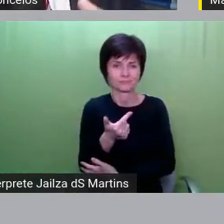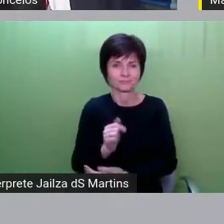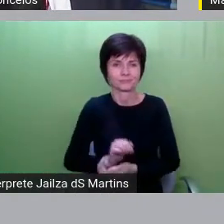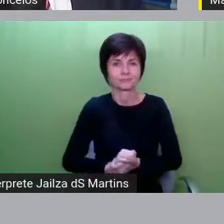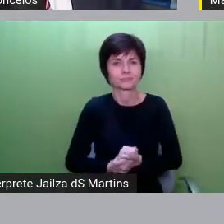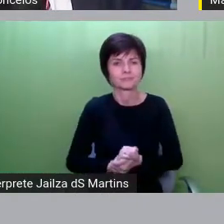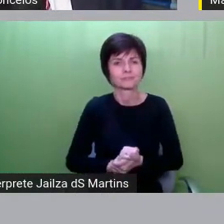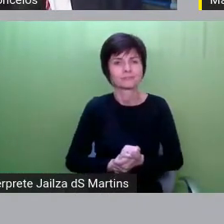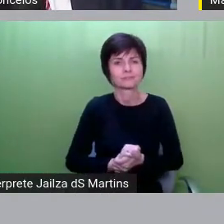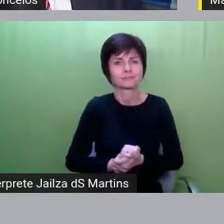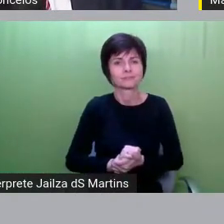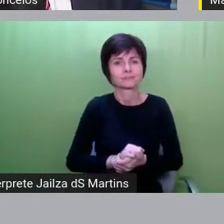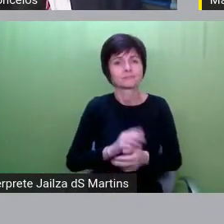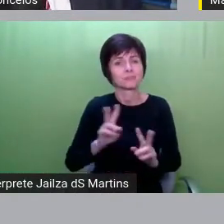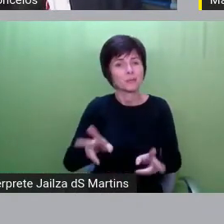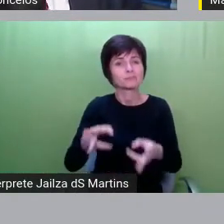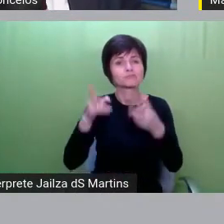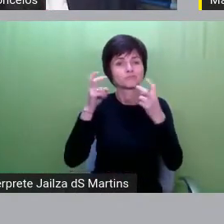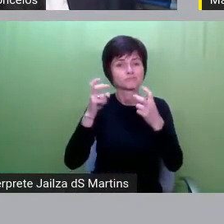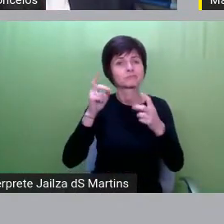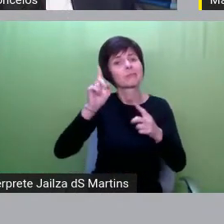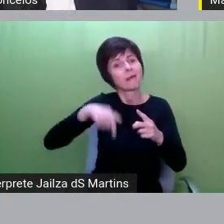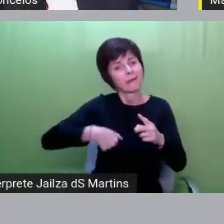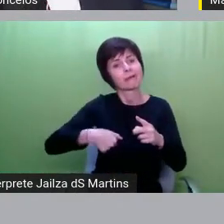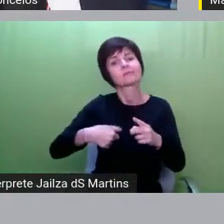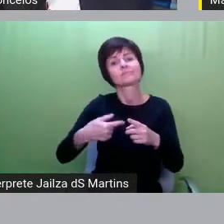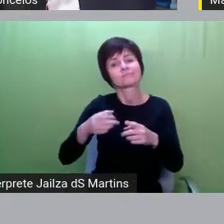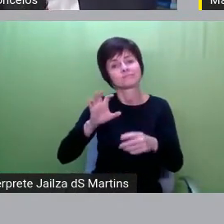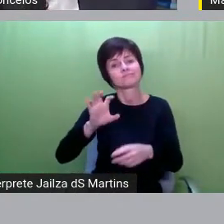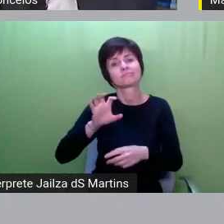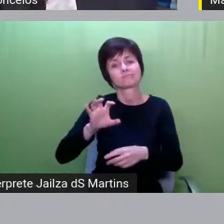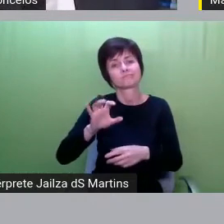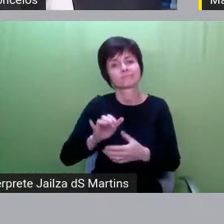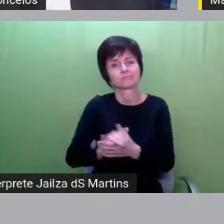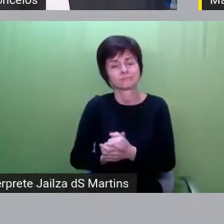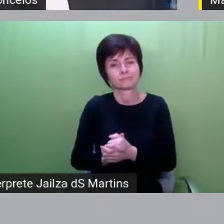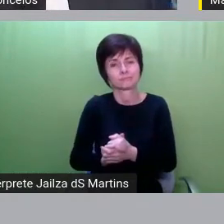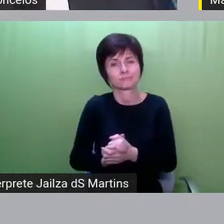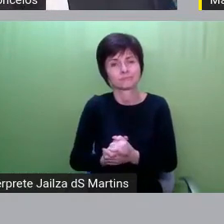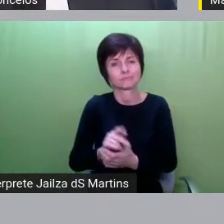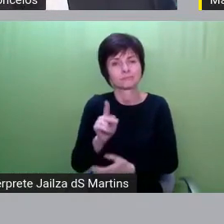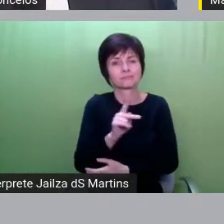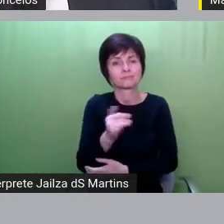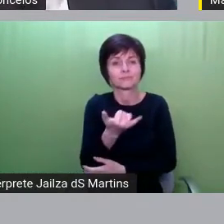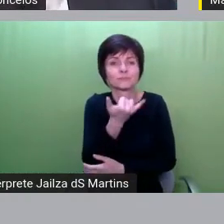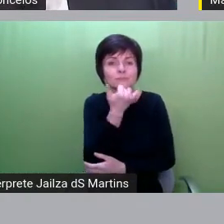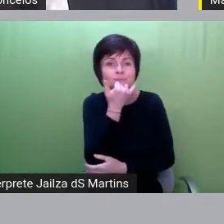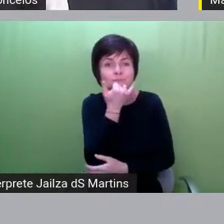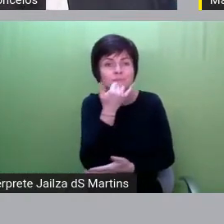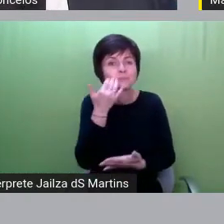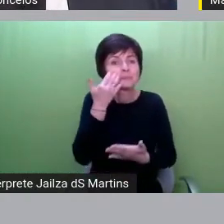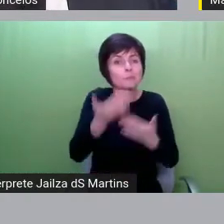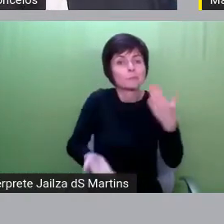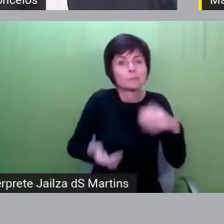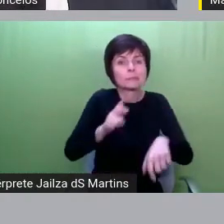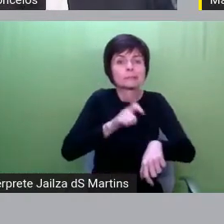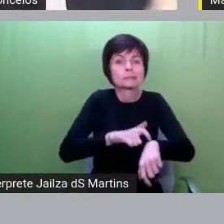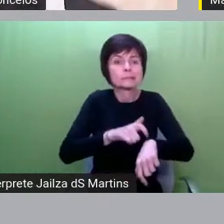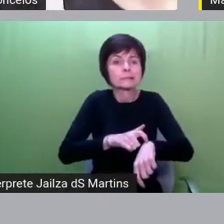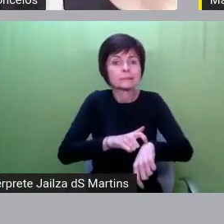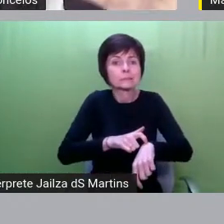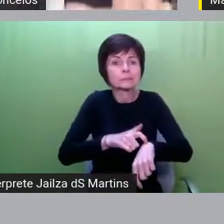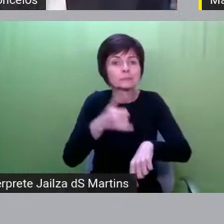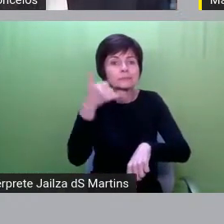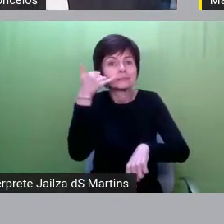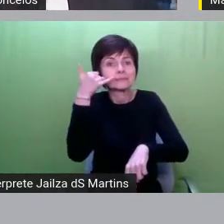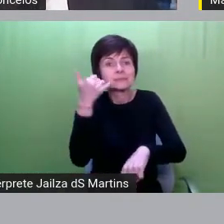porque o que eu estou vendo é a institucionalização disso. Professor Maria Lúcia, eu perdi aqui o meu celular, até caiu aqui,